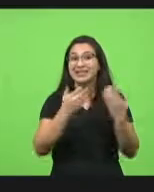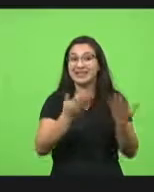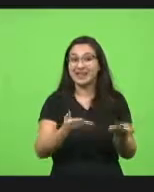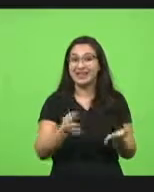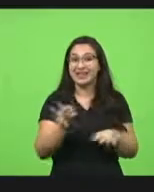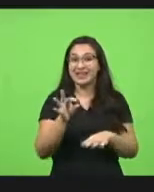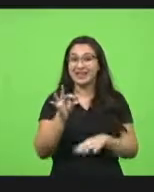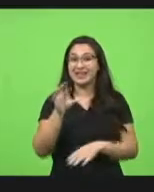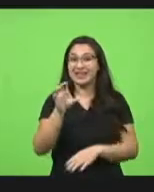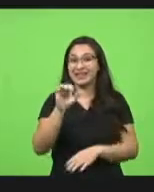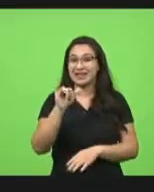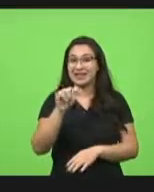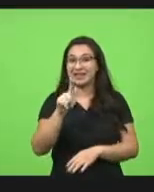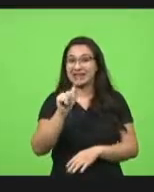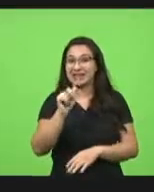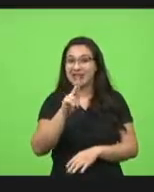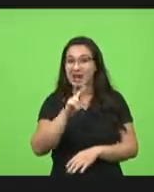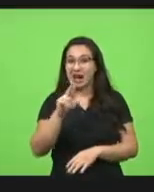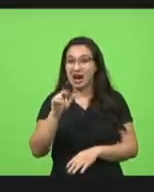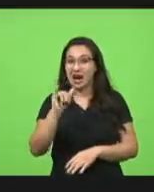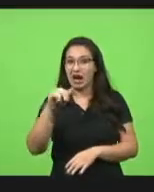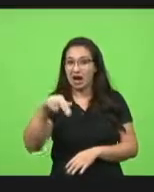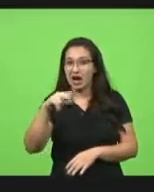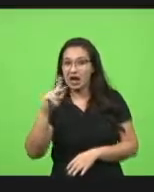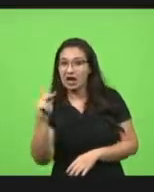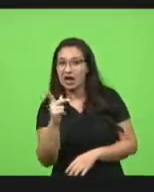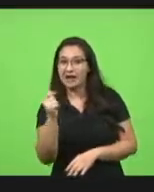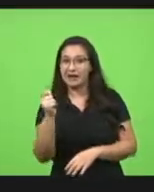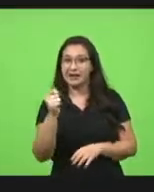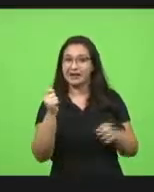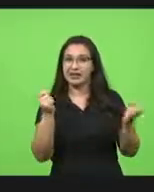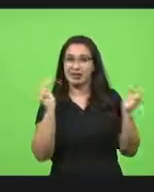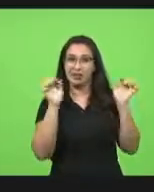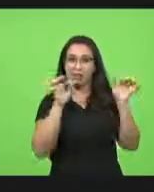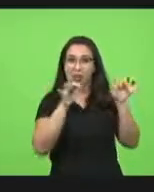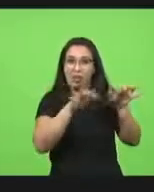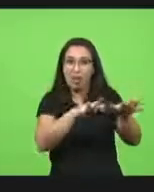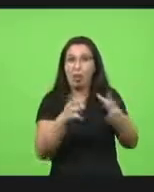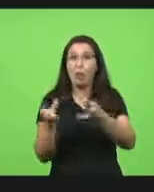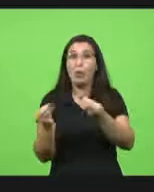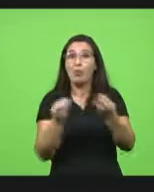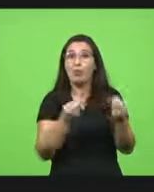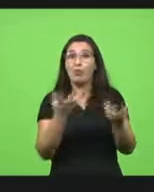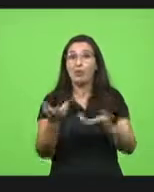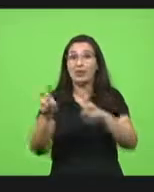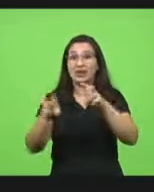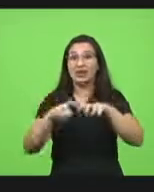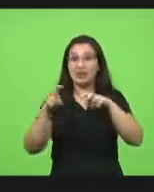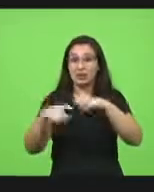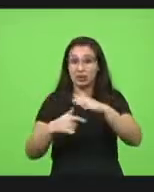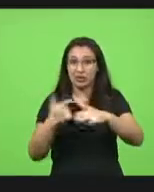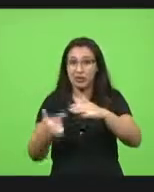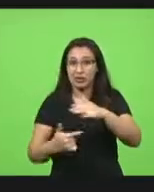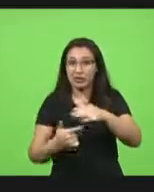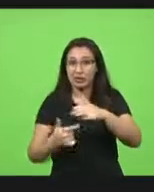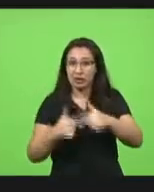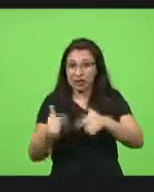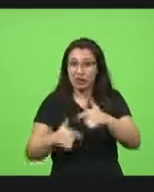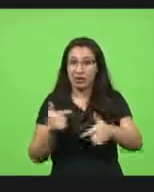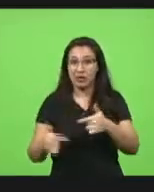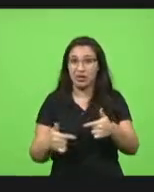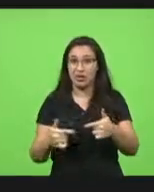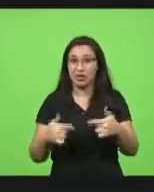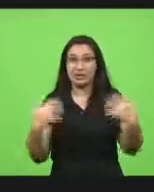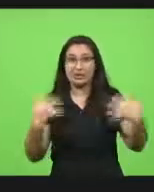de milho, que pegou o oeste e meio oeste, que está deixando os agricultores apavorados com a situação, porque estão realmente